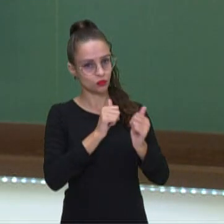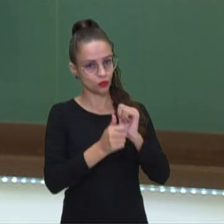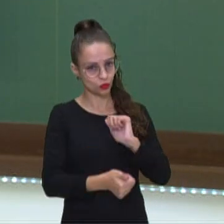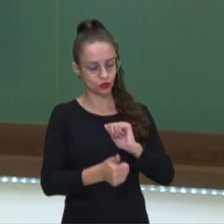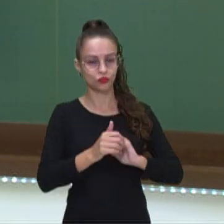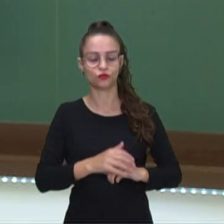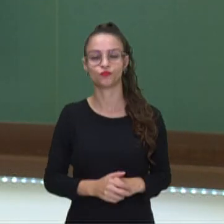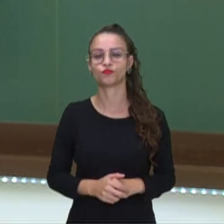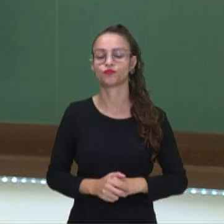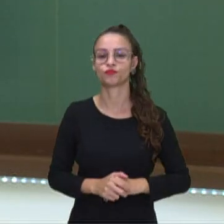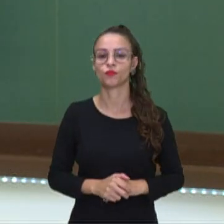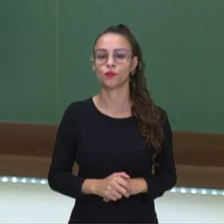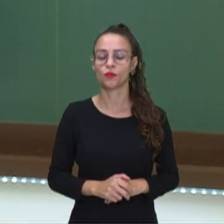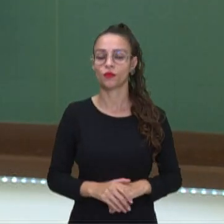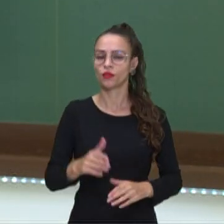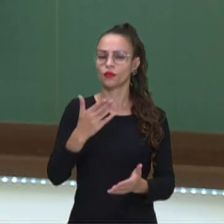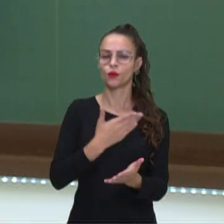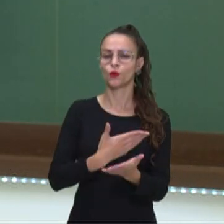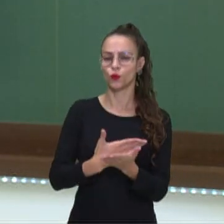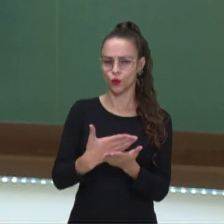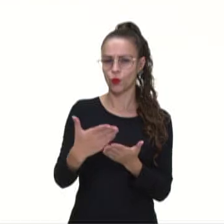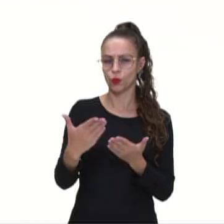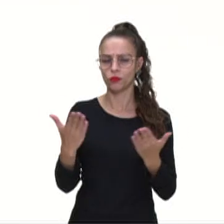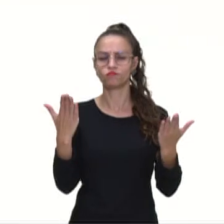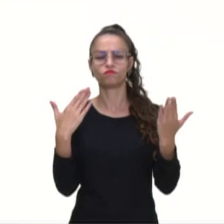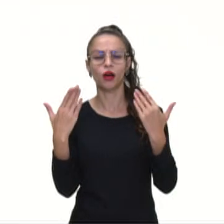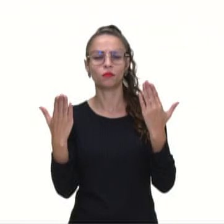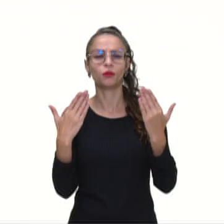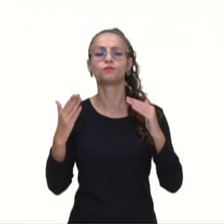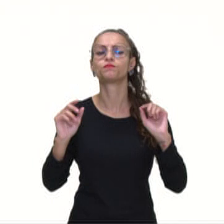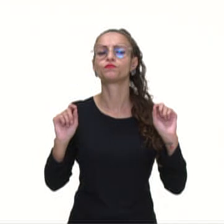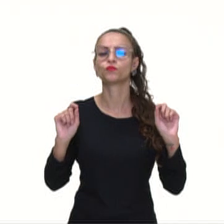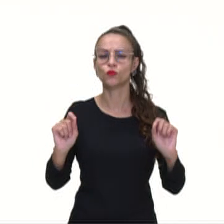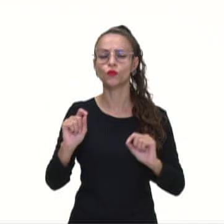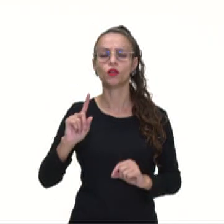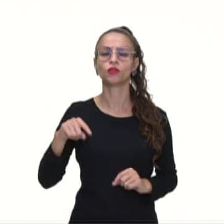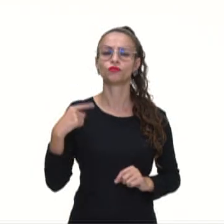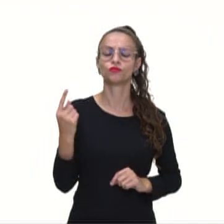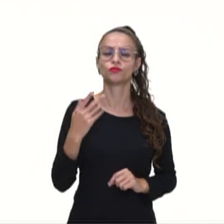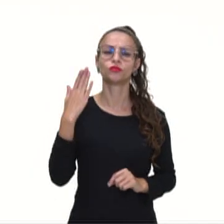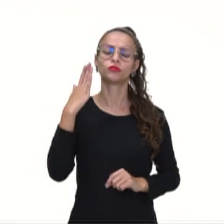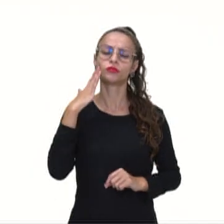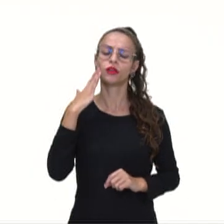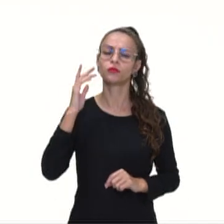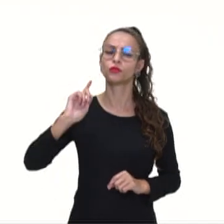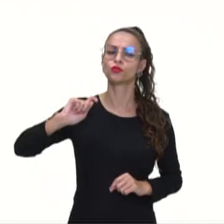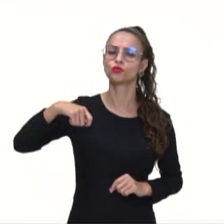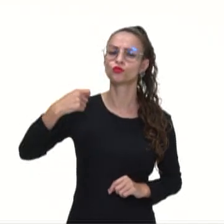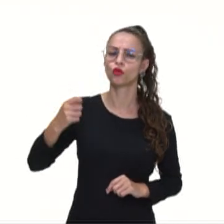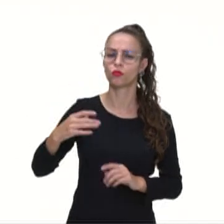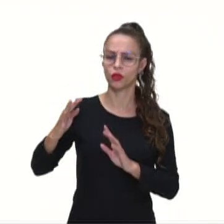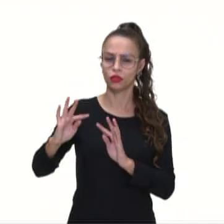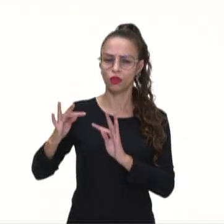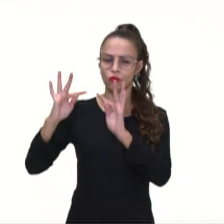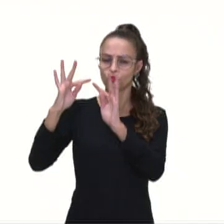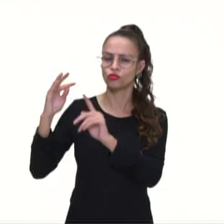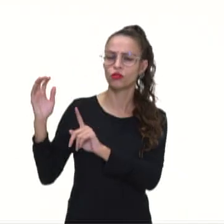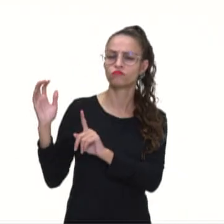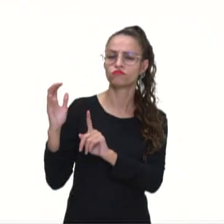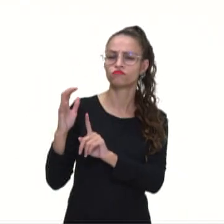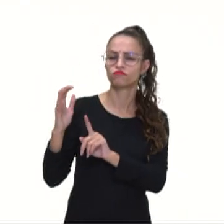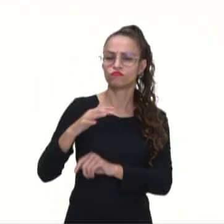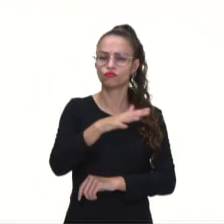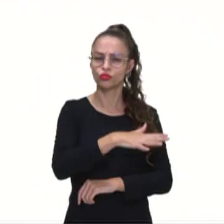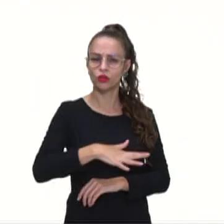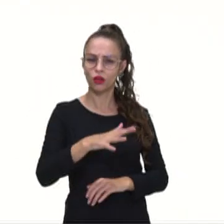Então, para começo de conversa, né? O que sabemos sobre a influência do uso das tecnologias